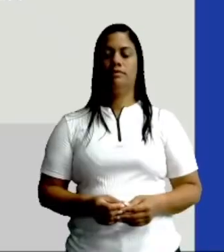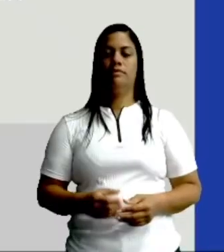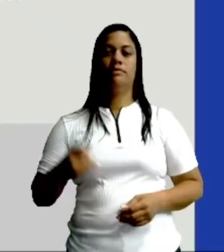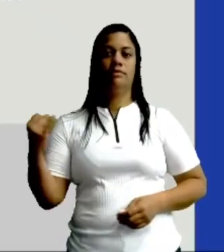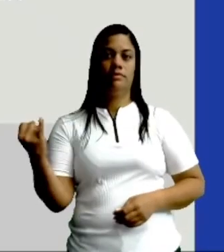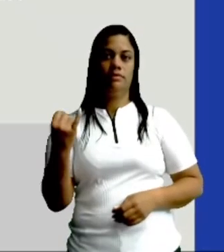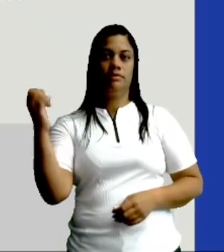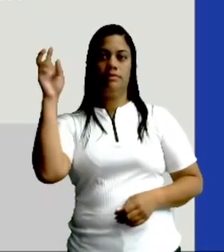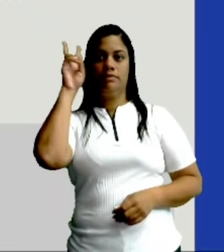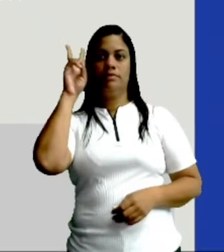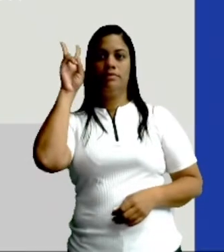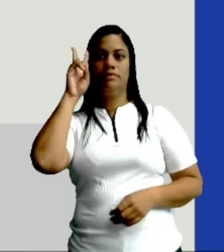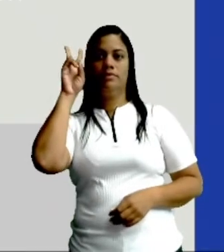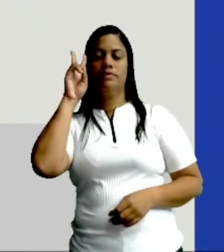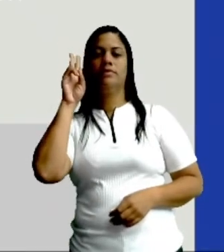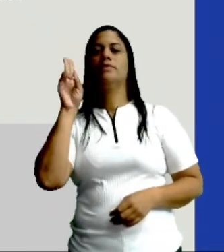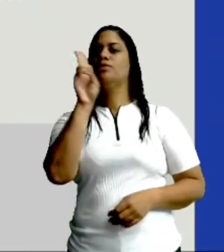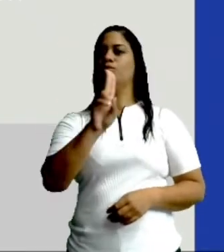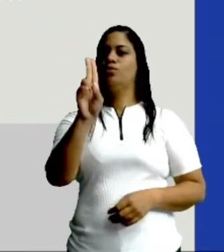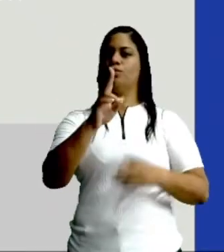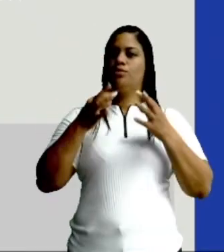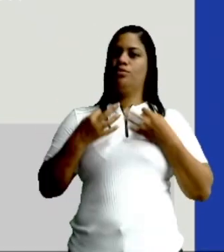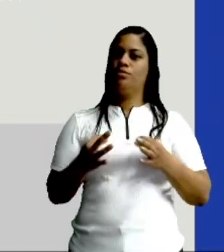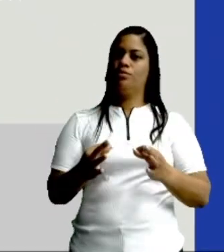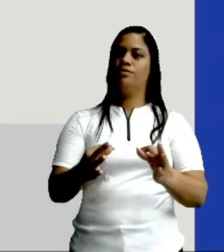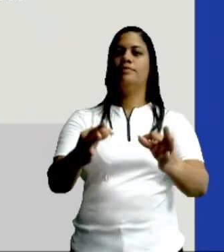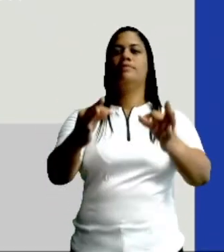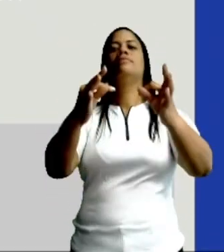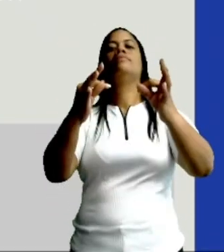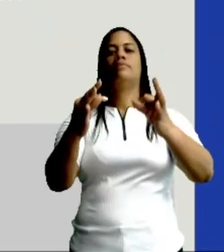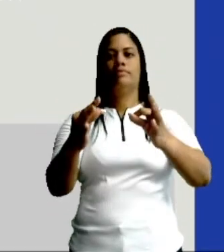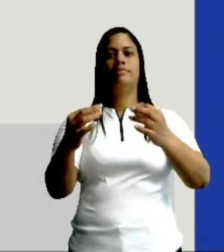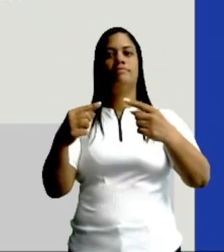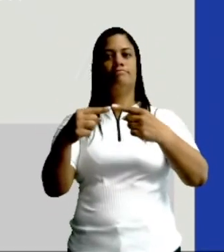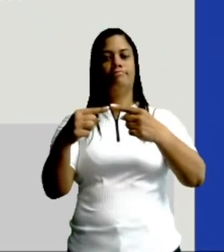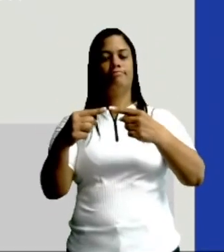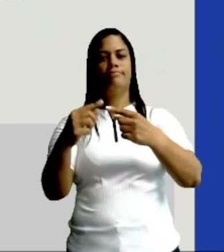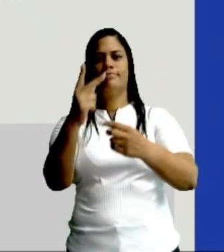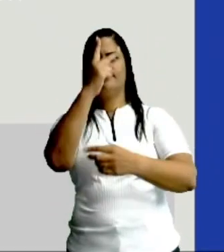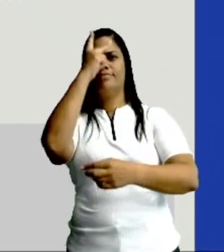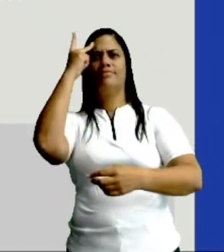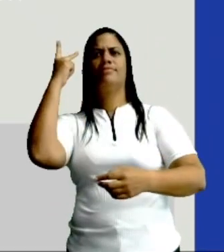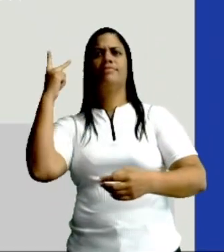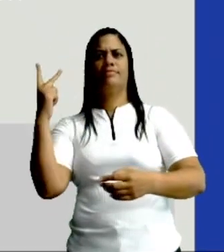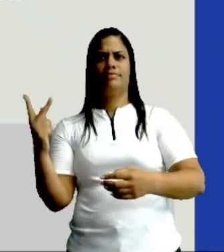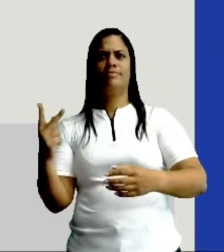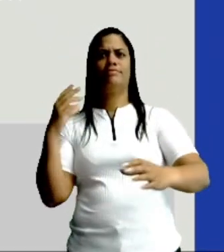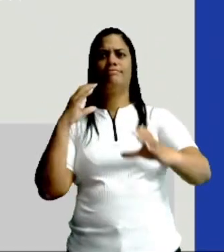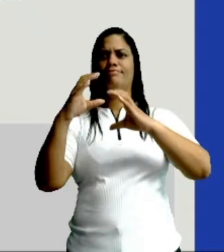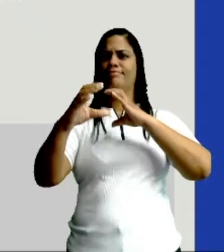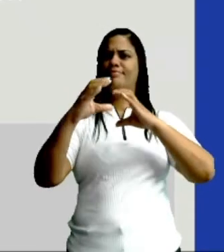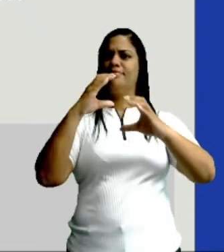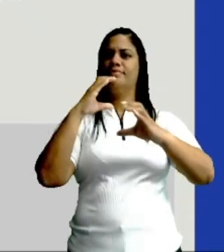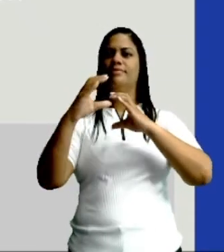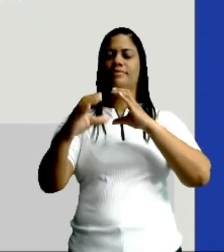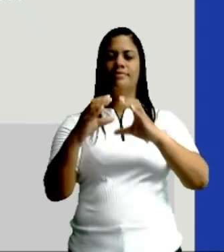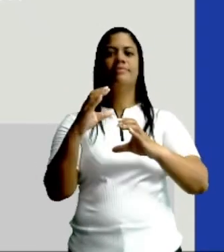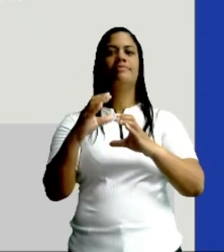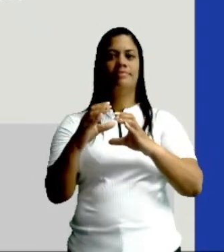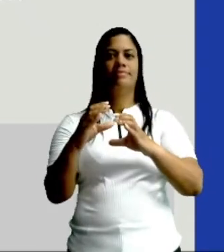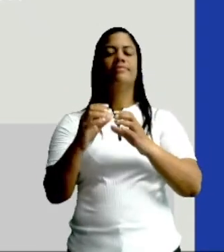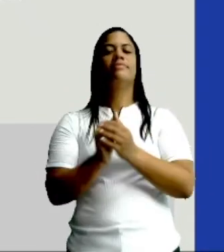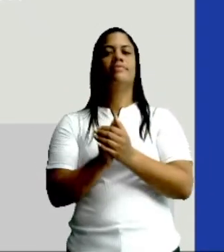É importante lembrar que com a tecnologia, a interação entre os seres humanos aumentou, promovendo a difusão